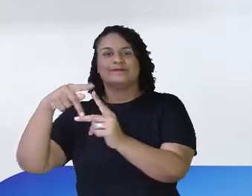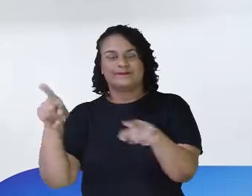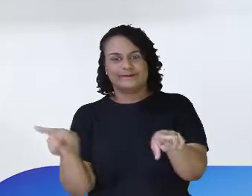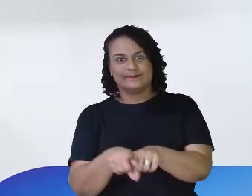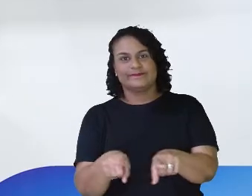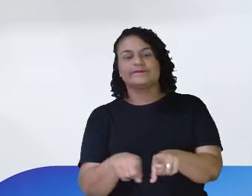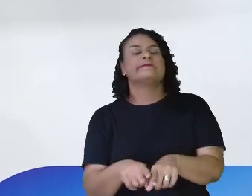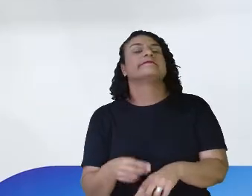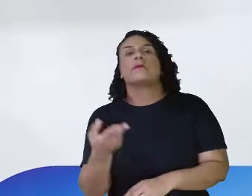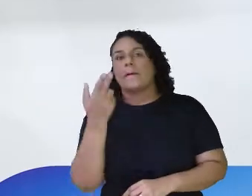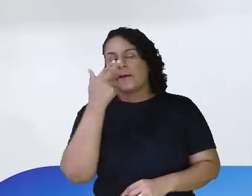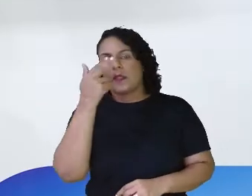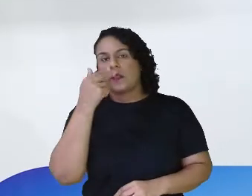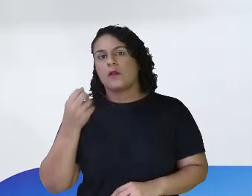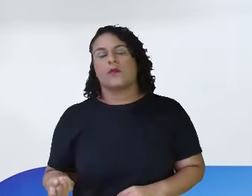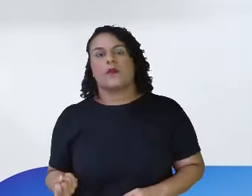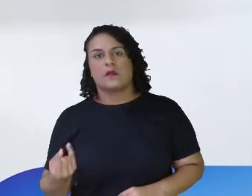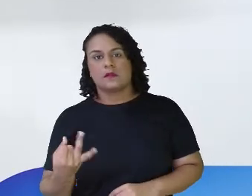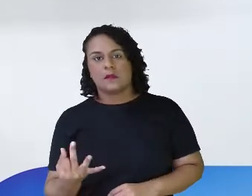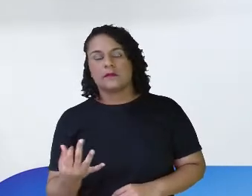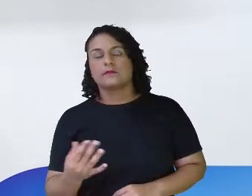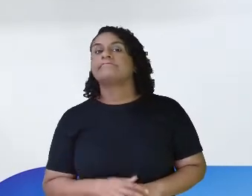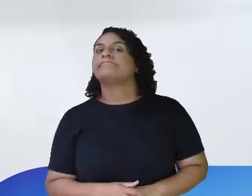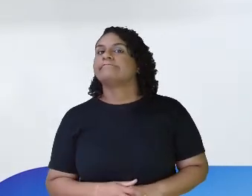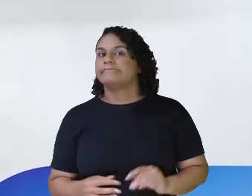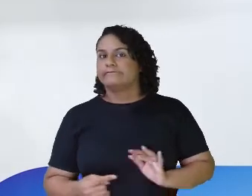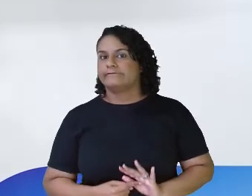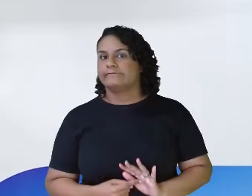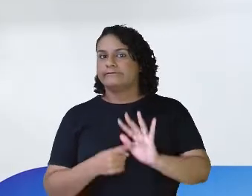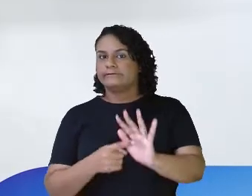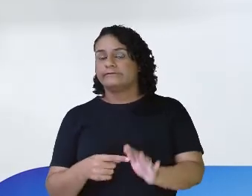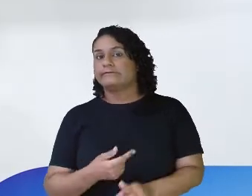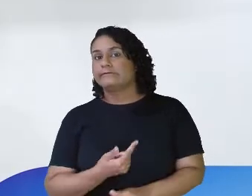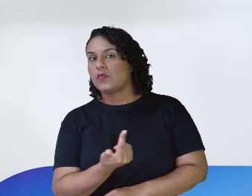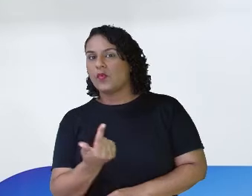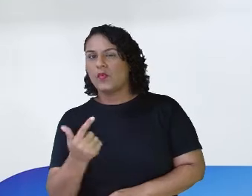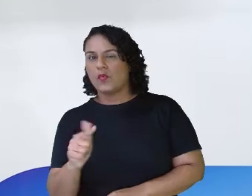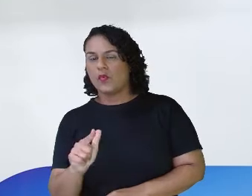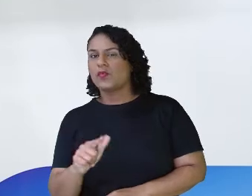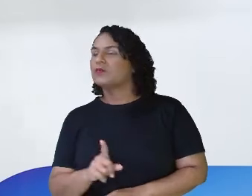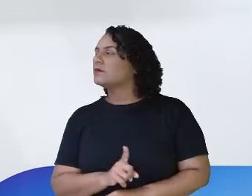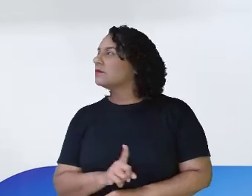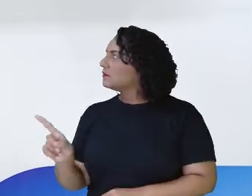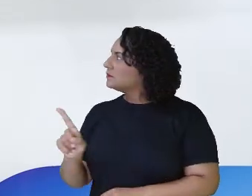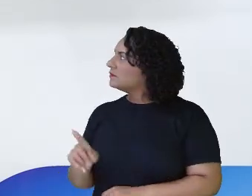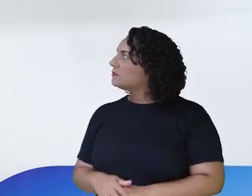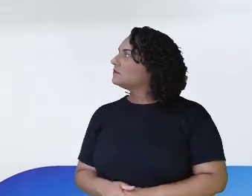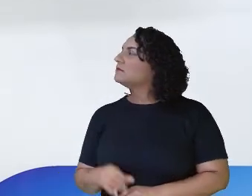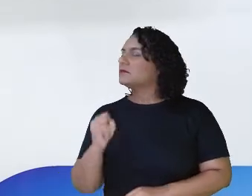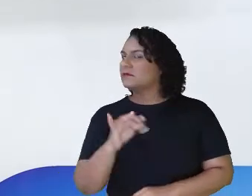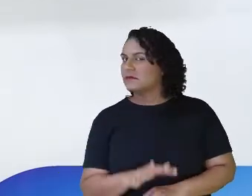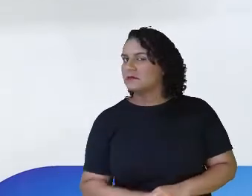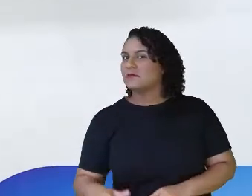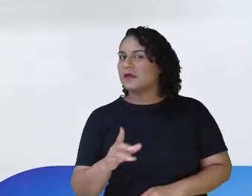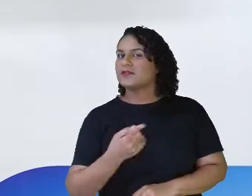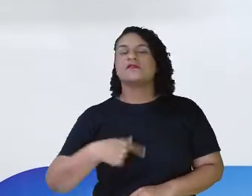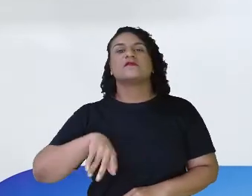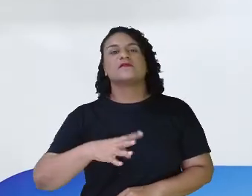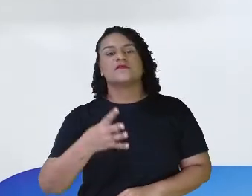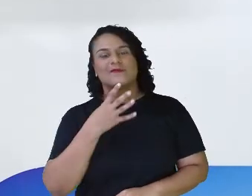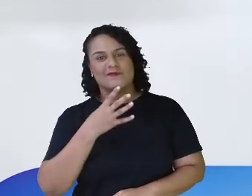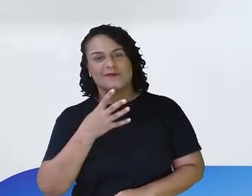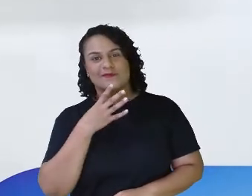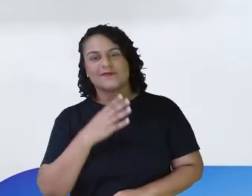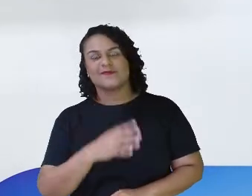linhas. Quadrado, beleza? Que eu trouxe outra figura que vocês